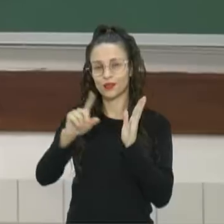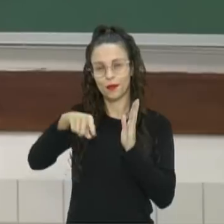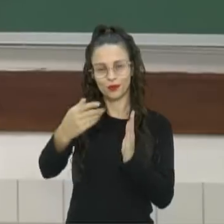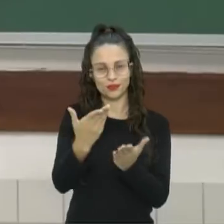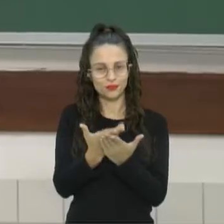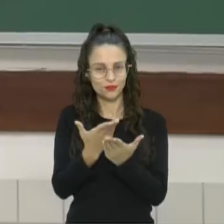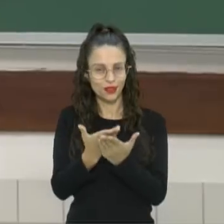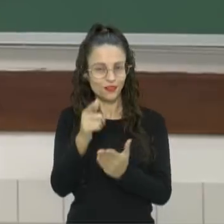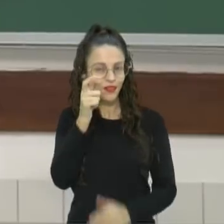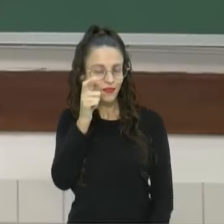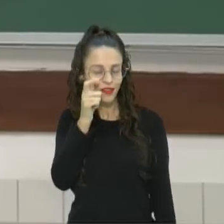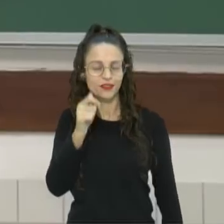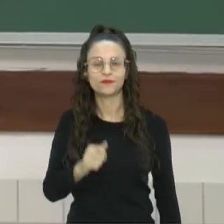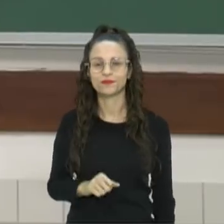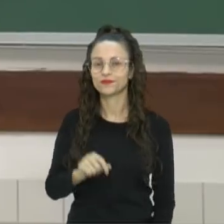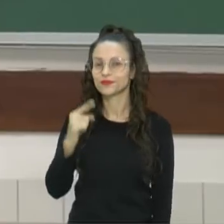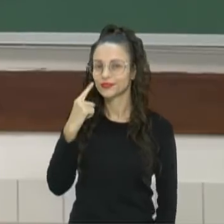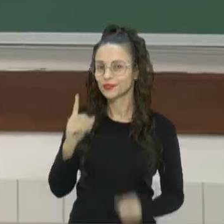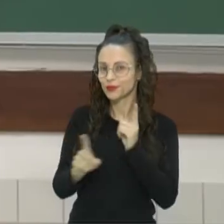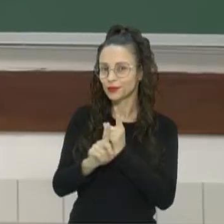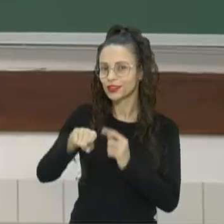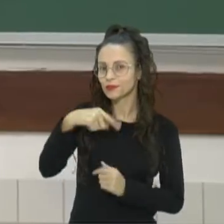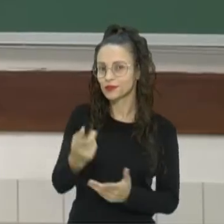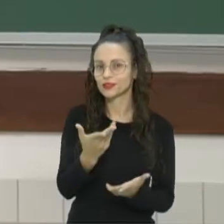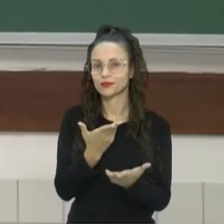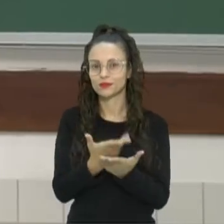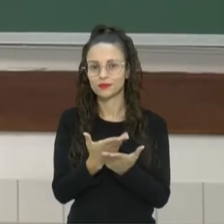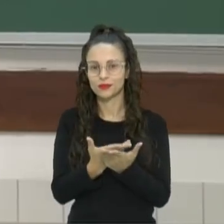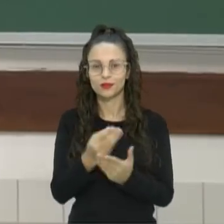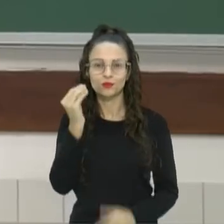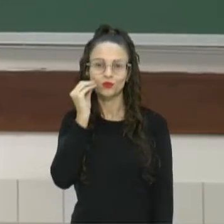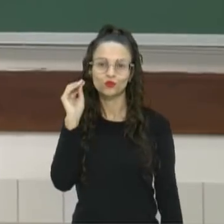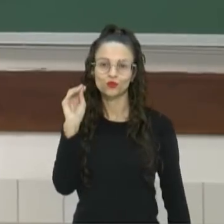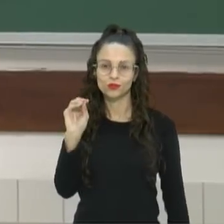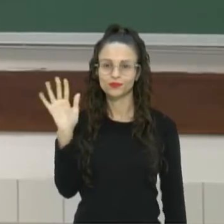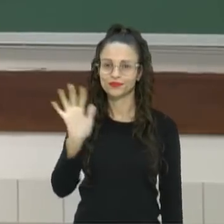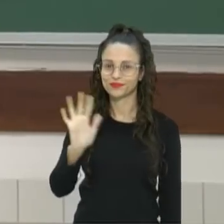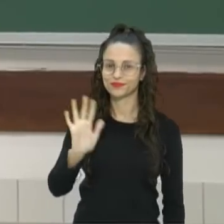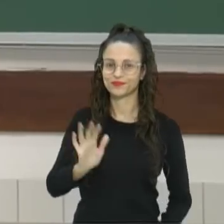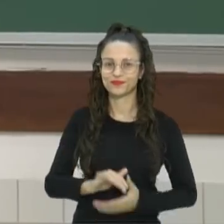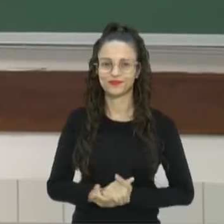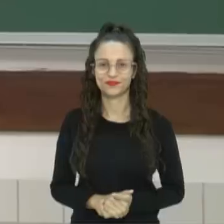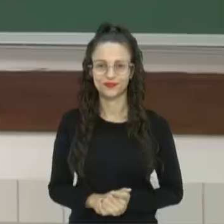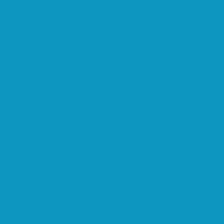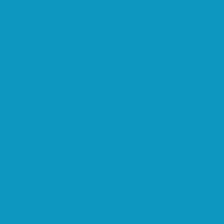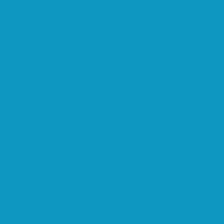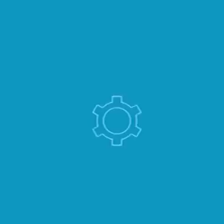na próxima aula, tá bom? A gente se vê na próxima, galerinha. Beijo. Até mais.